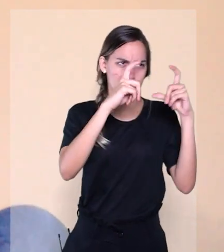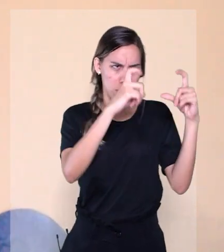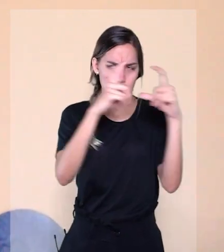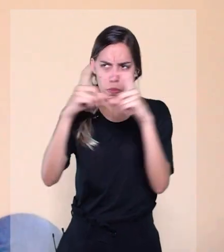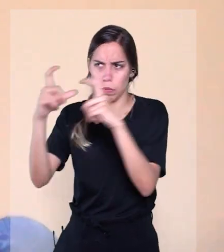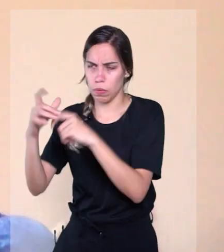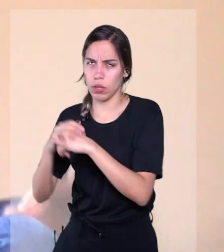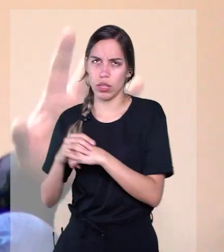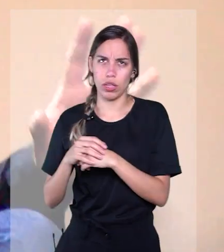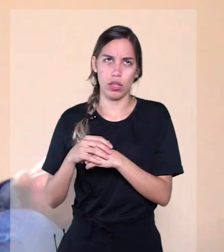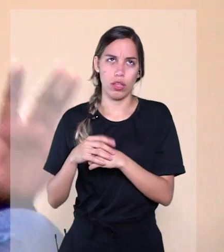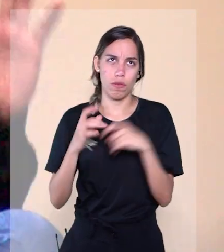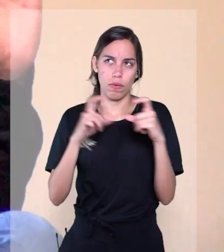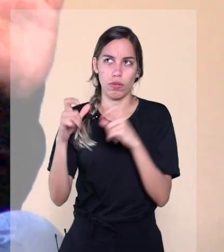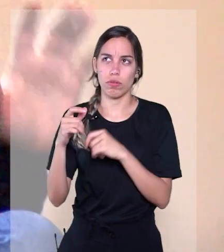basicamente, assim,